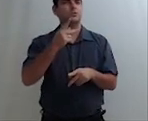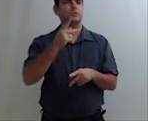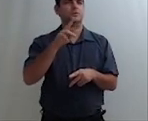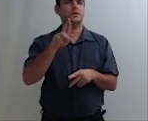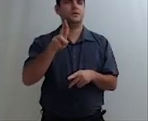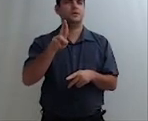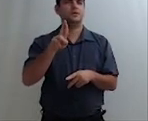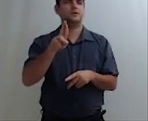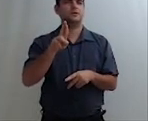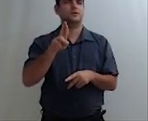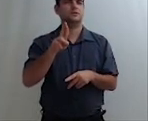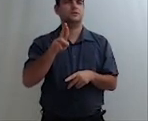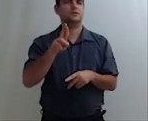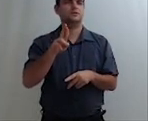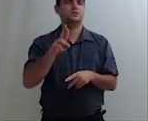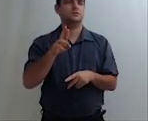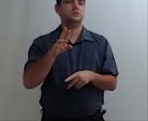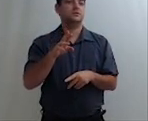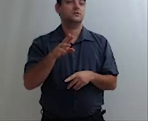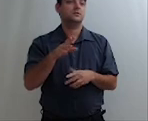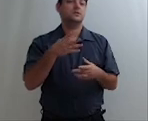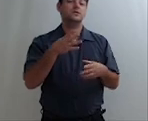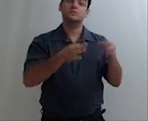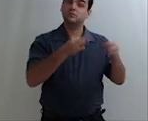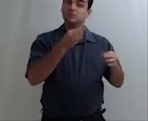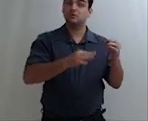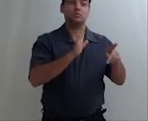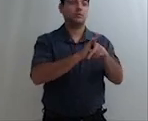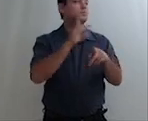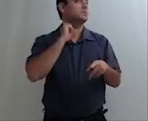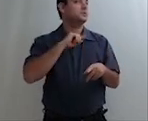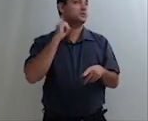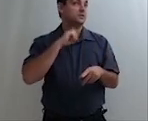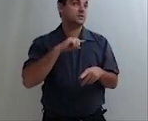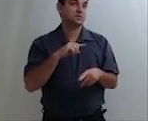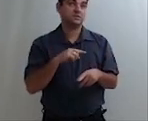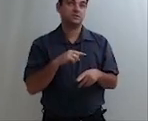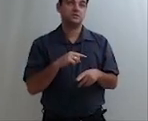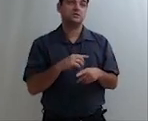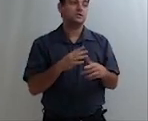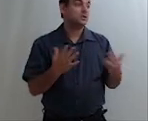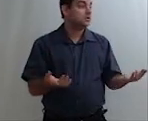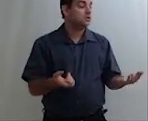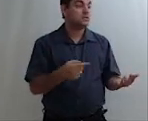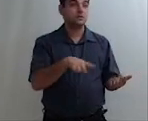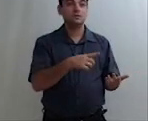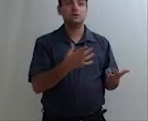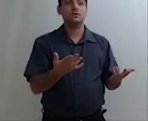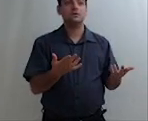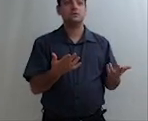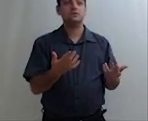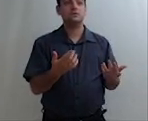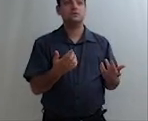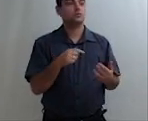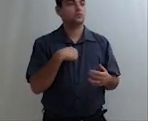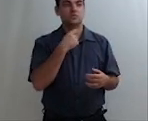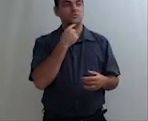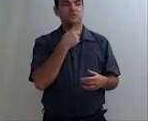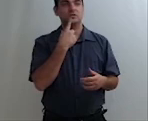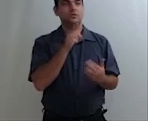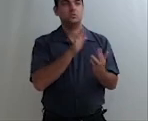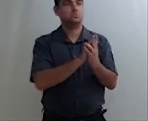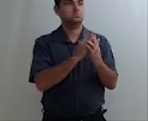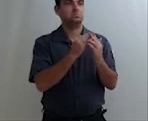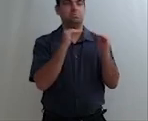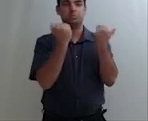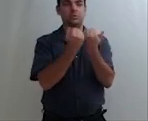2020 do Tribunal de Justiça de Minas Gerais e eles não est estavam realizando audiência de Custódia na